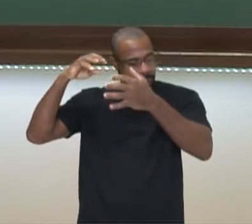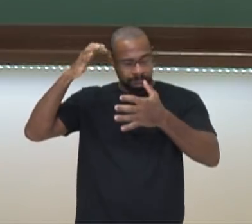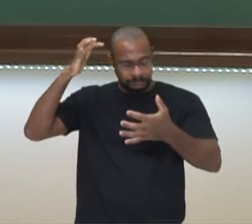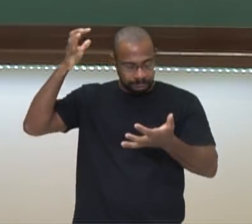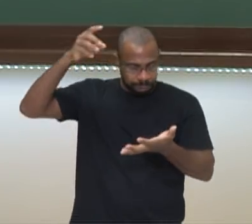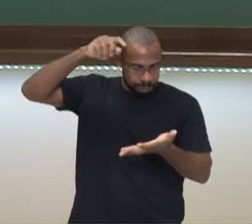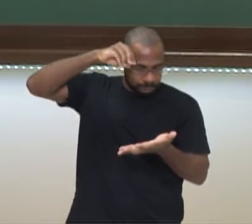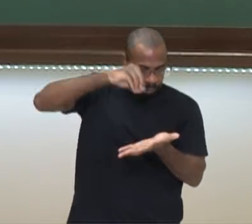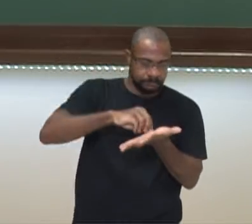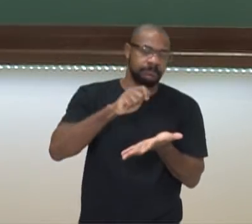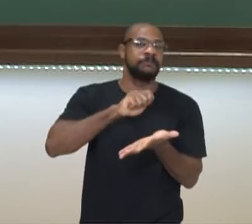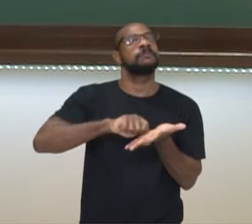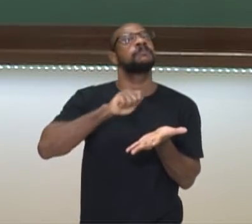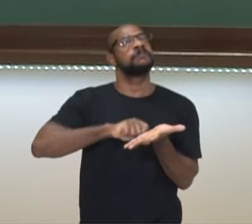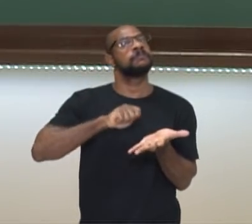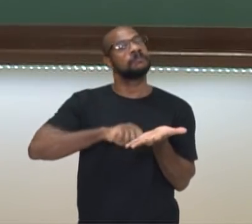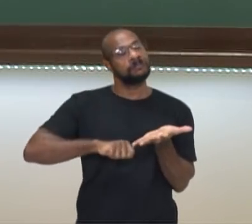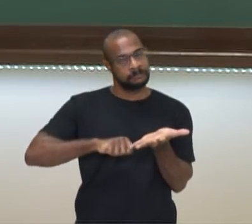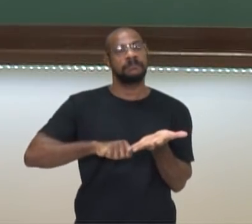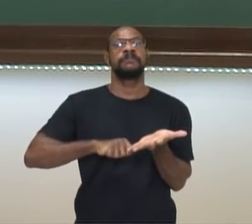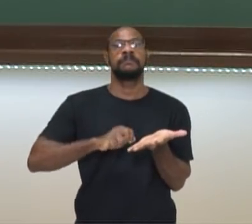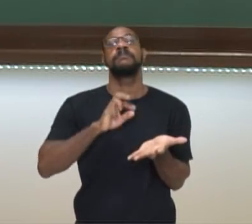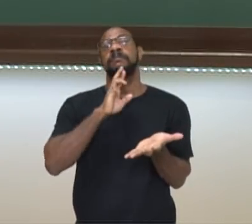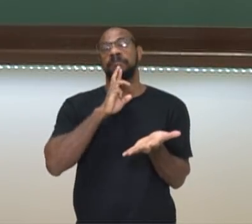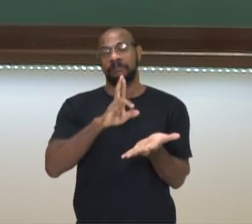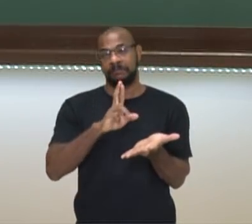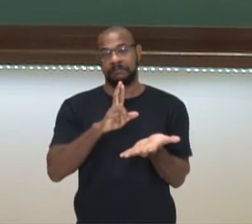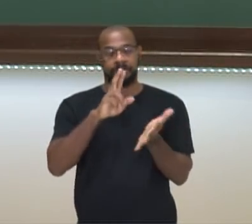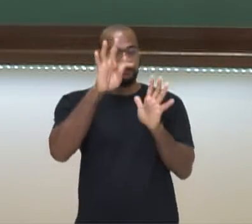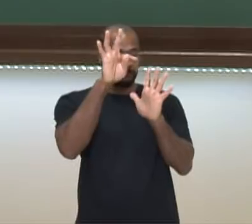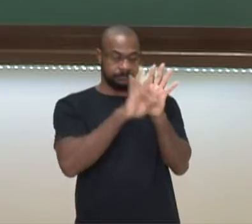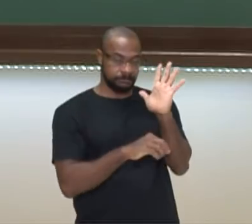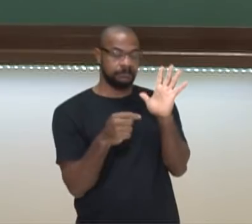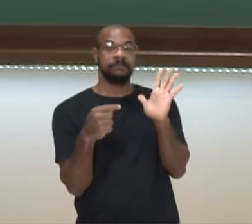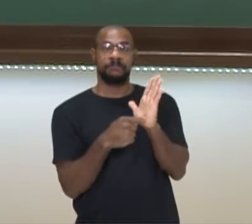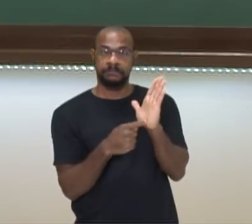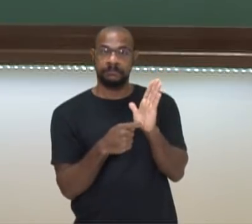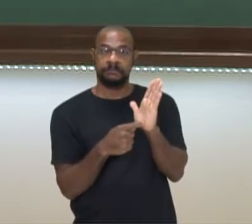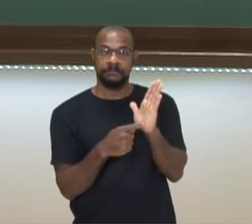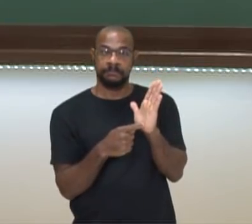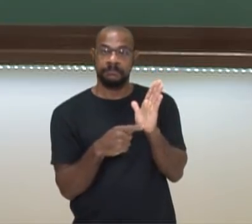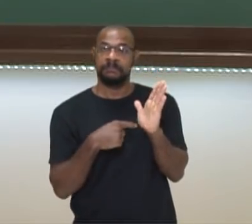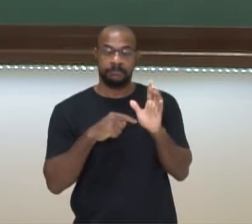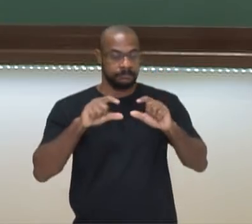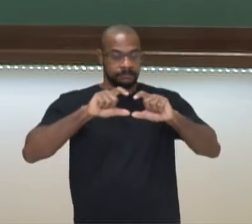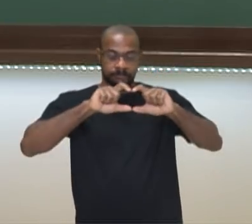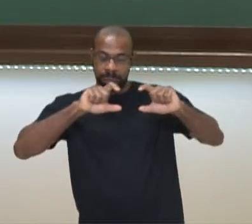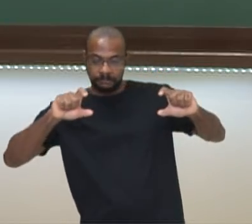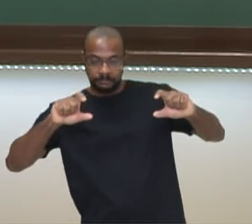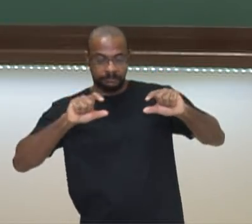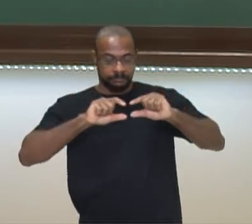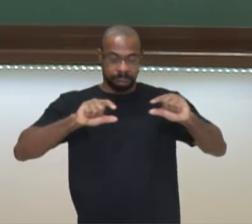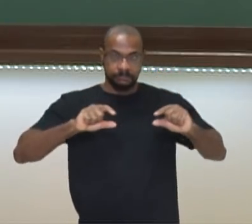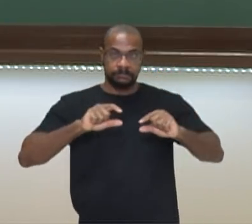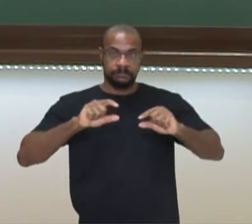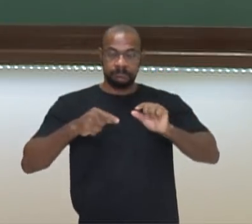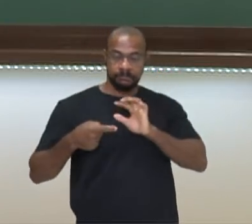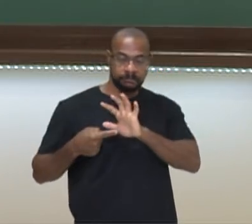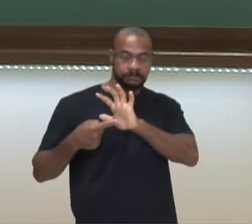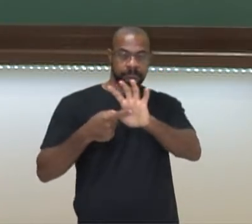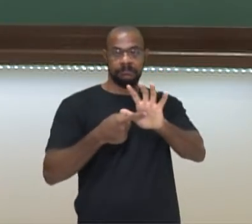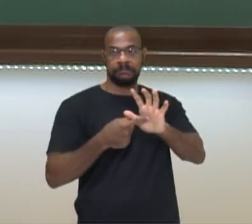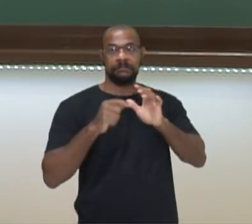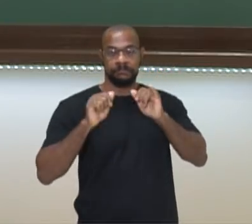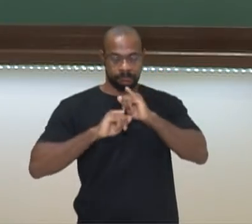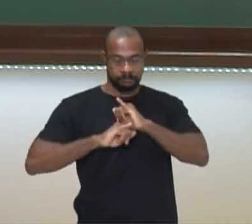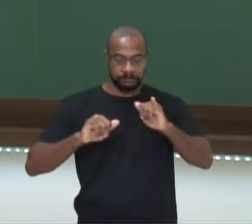sua resposta tem que ser um texto, uma sentença que passe uma mensagem, tá bom? Vamos ver